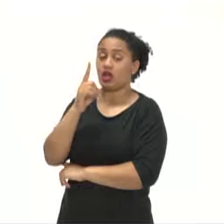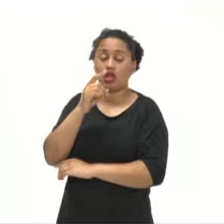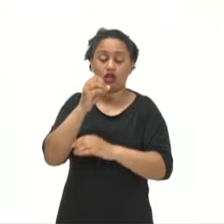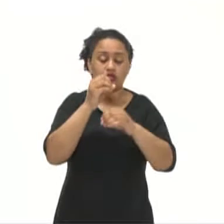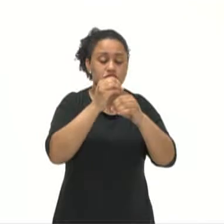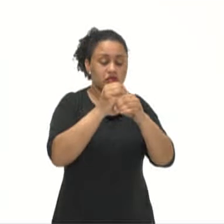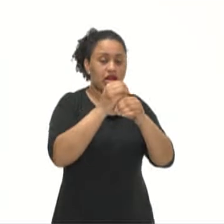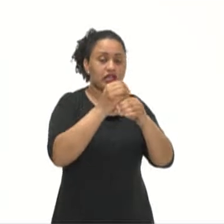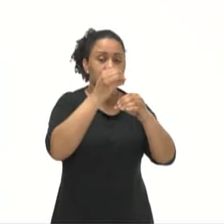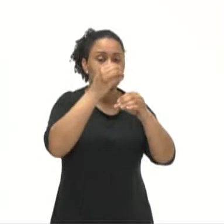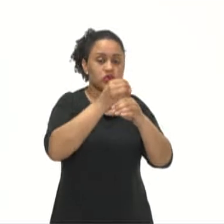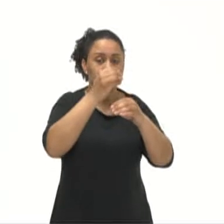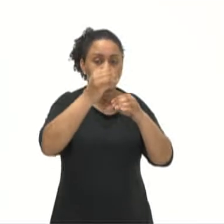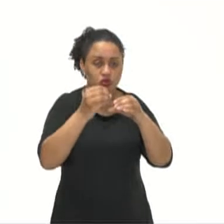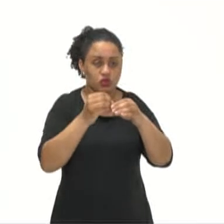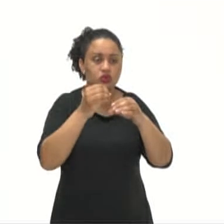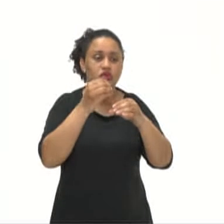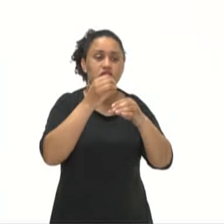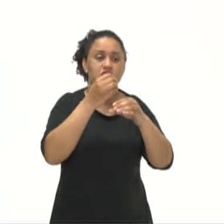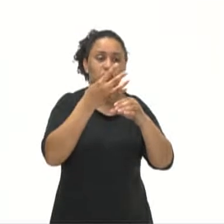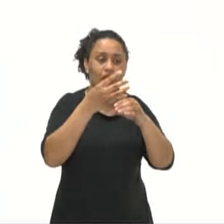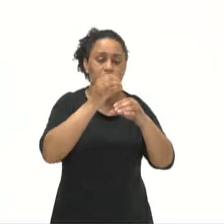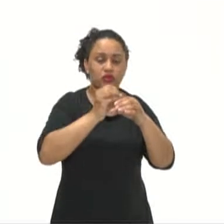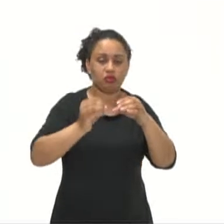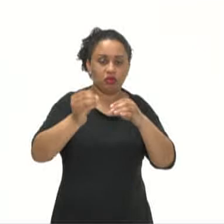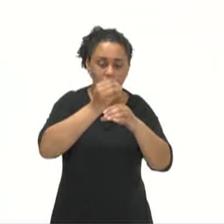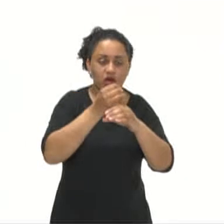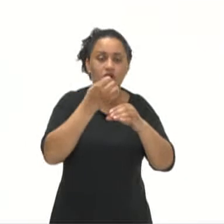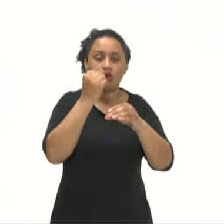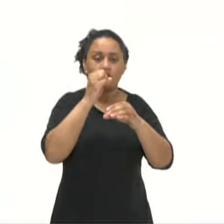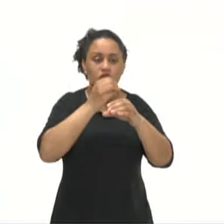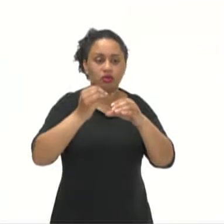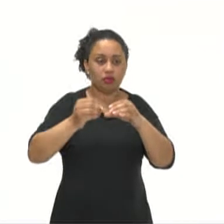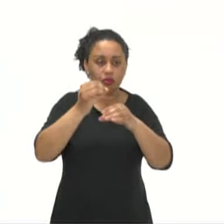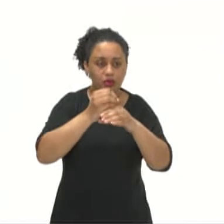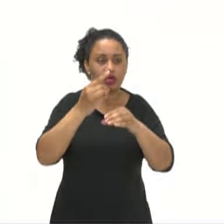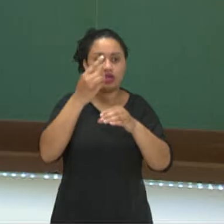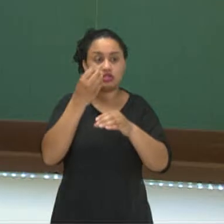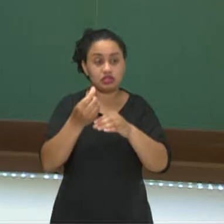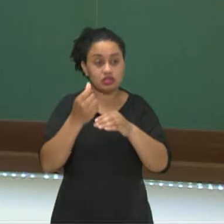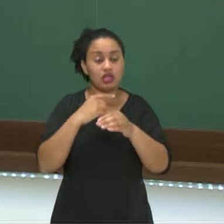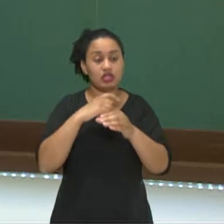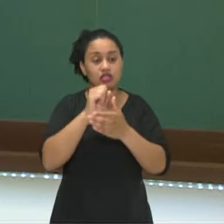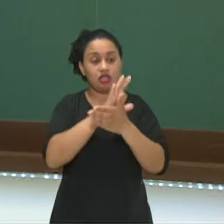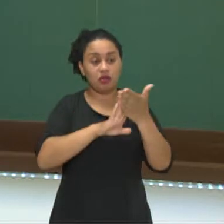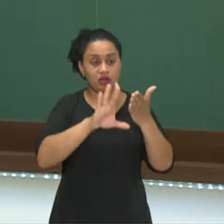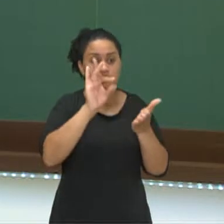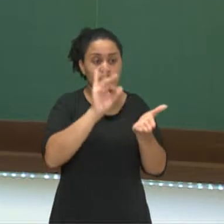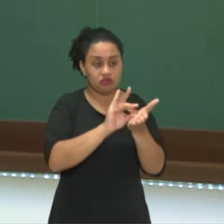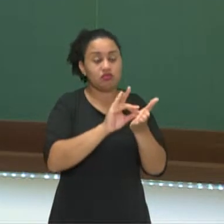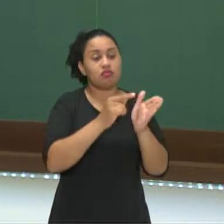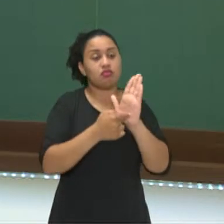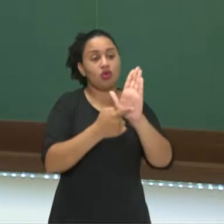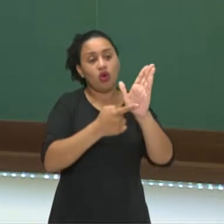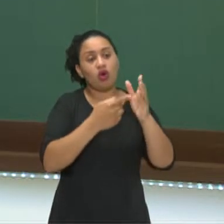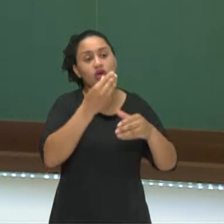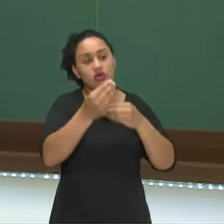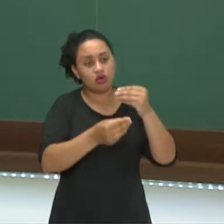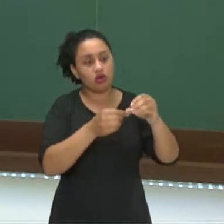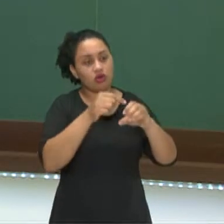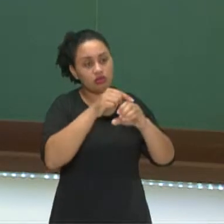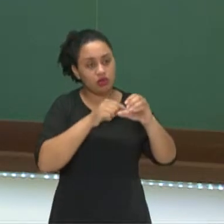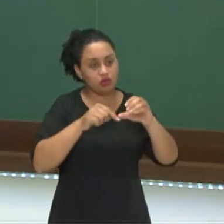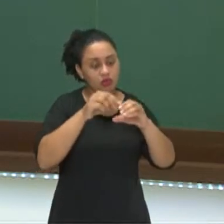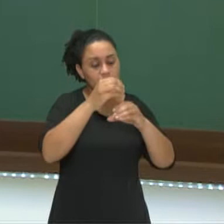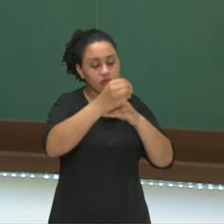formando 4, 8, 16. Aqui nós temos uma imagem real, onde mostra então a mórula,